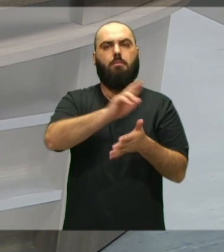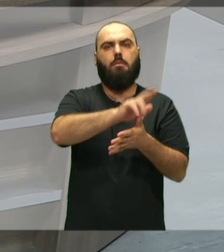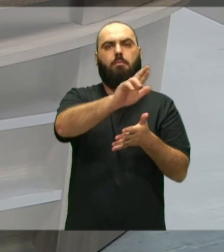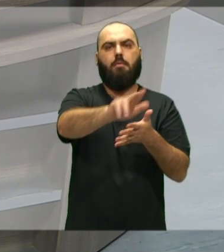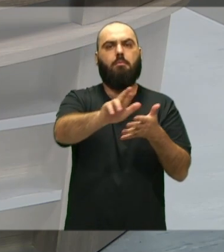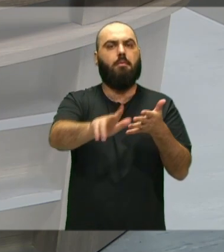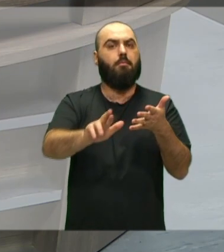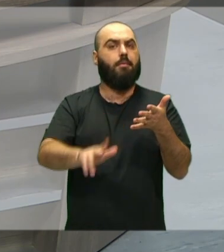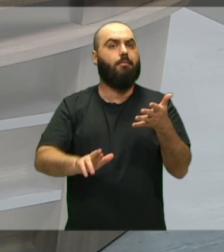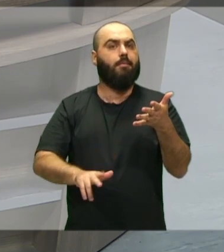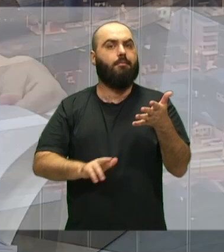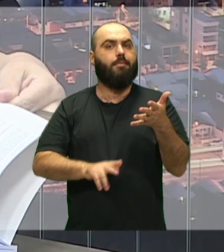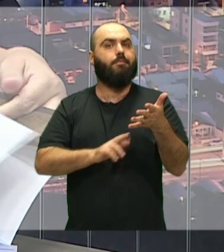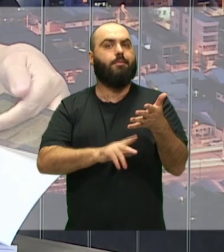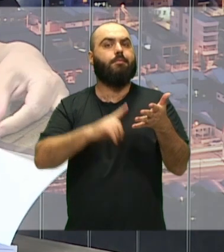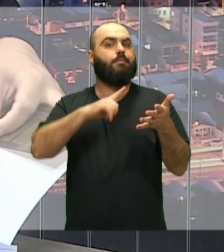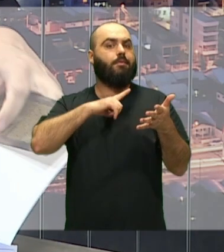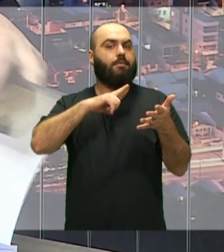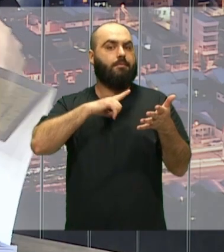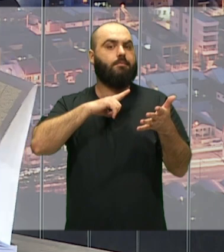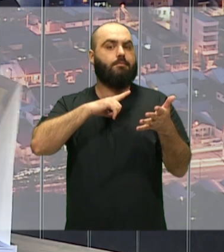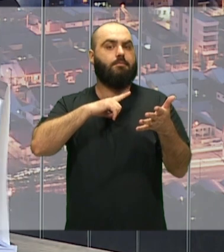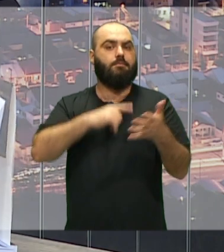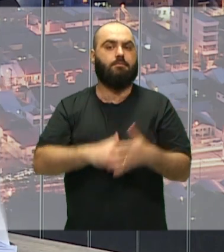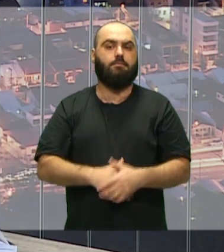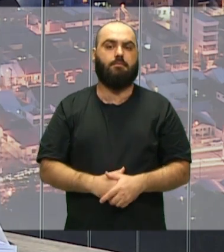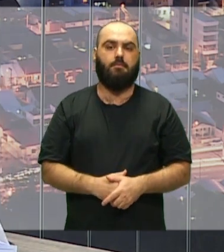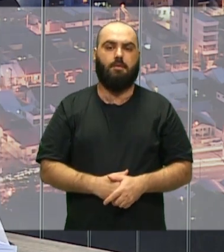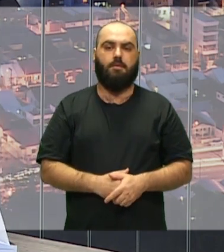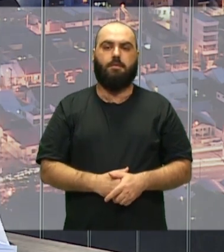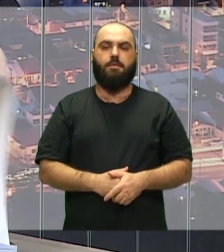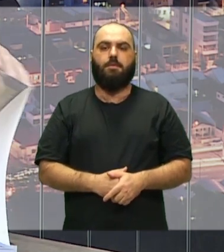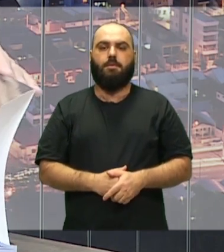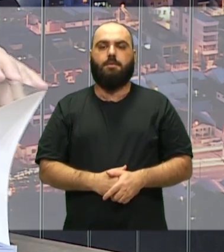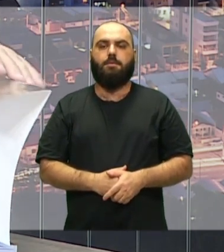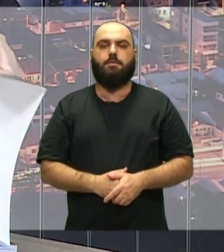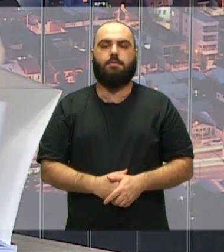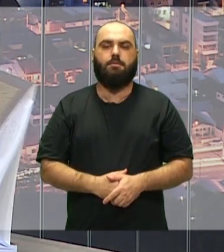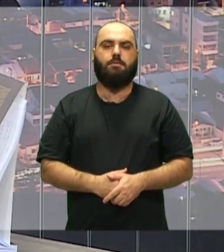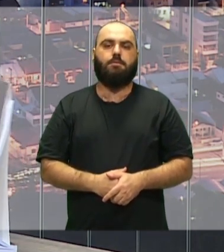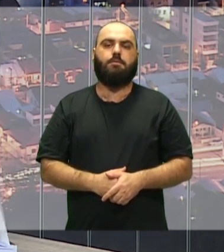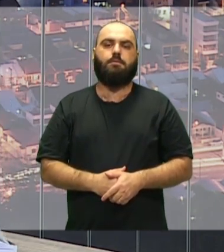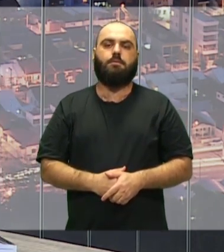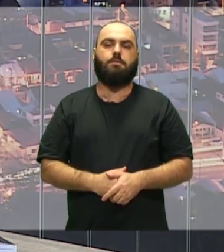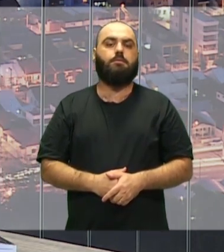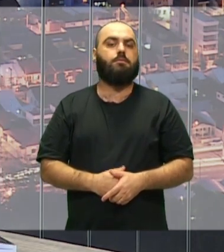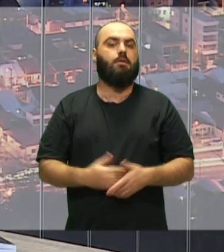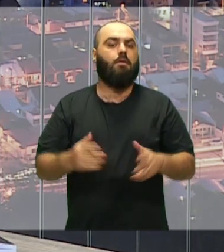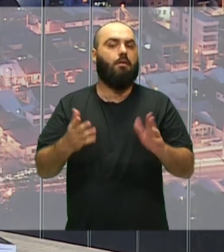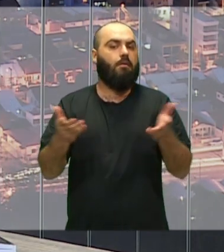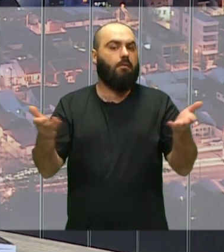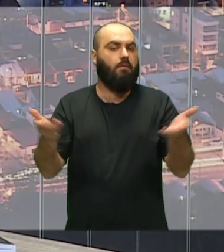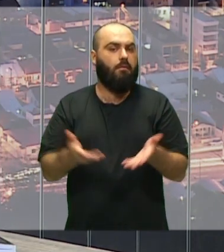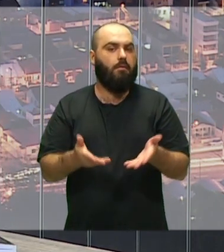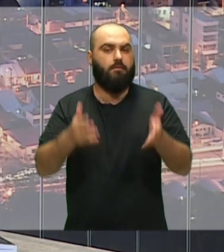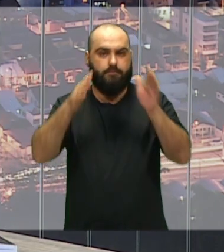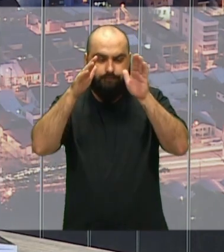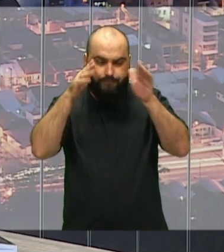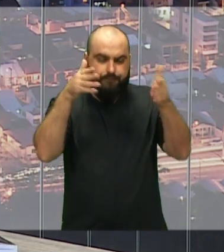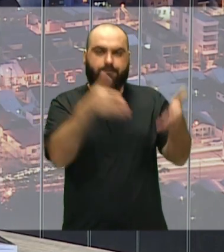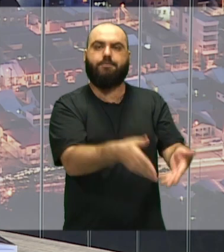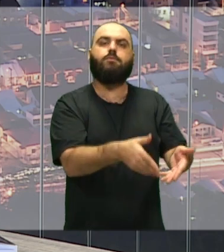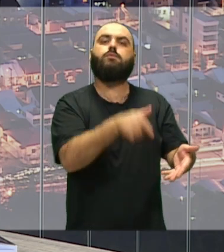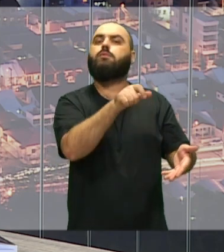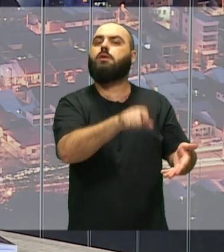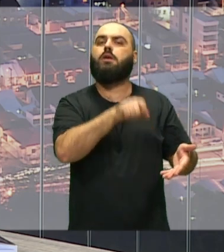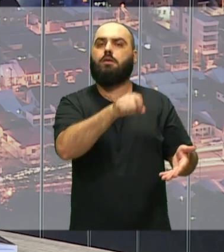coisas aqui e agora sim, voltando, né, à questão das atualizações que o livro traz.